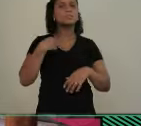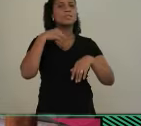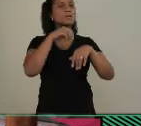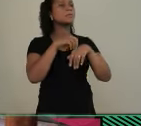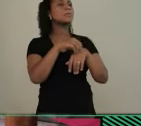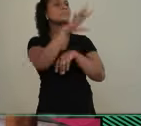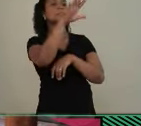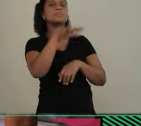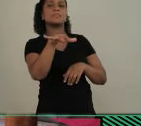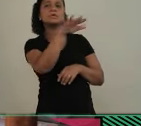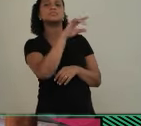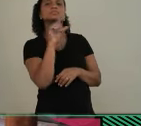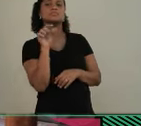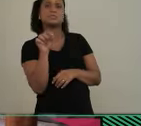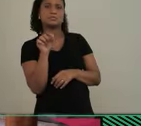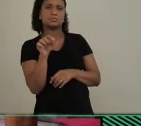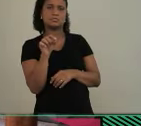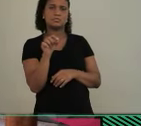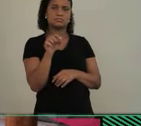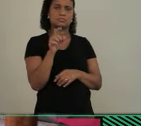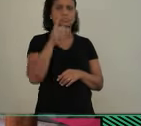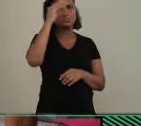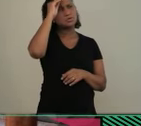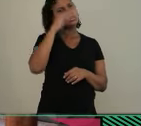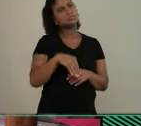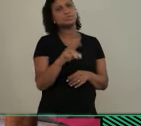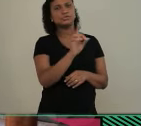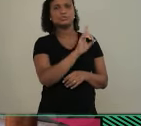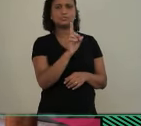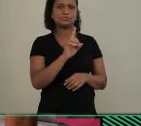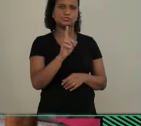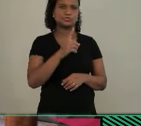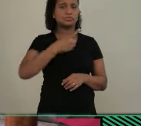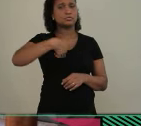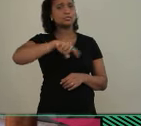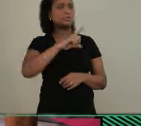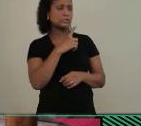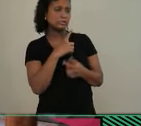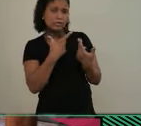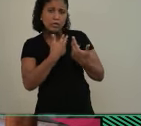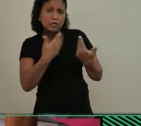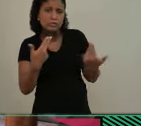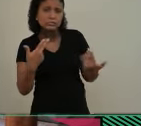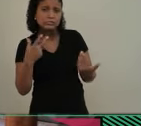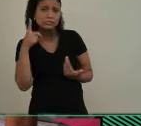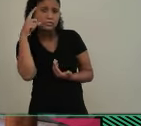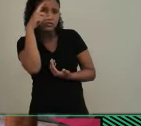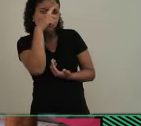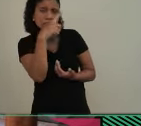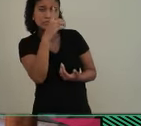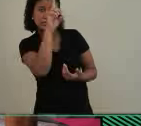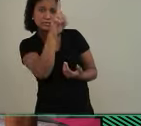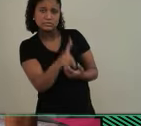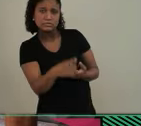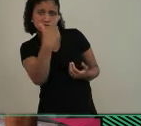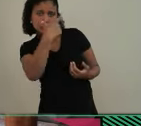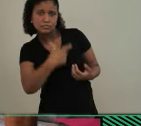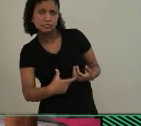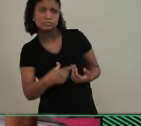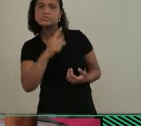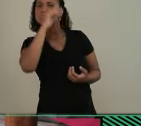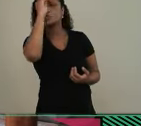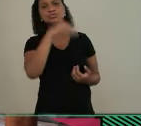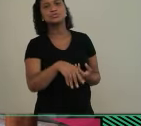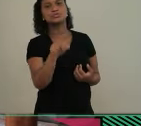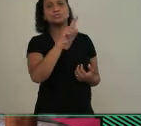A minha mensagem seria: não desistam. Vocês que têm alguma deficiência física, não desistam. Os